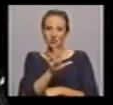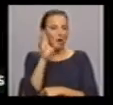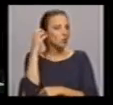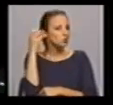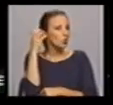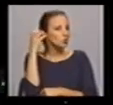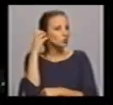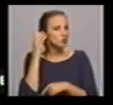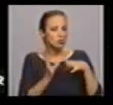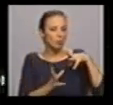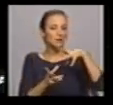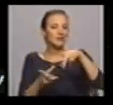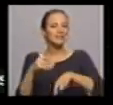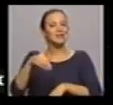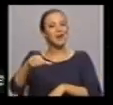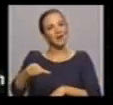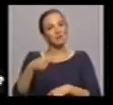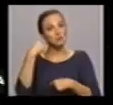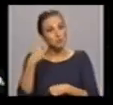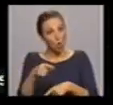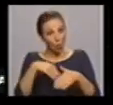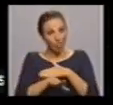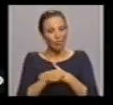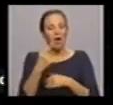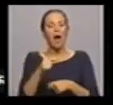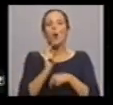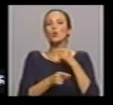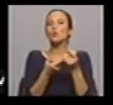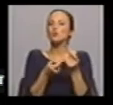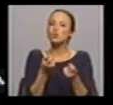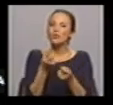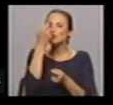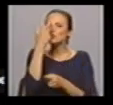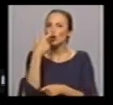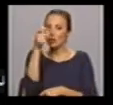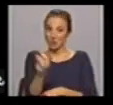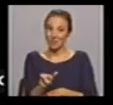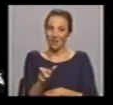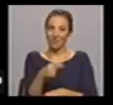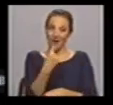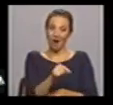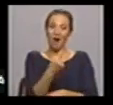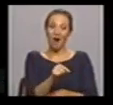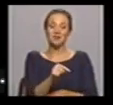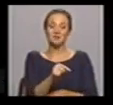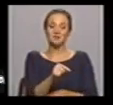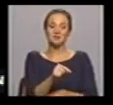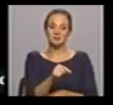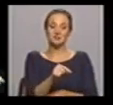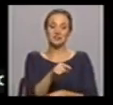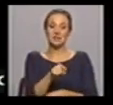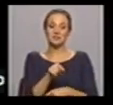Terra. São também embaixadoras daquilo que é um bocadinho da humanidade e que estão acopladas precisamente ali na nave.